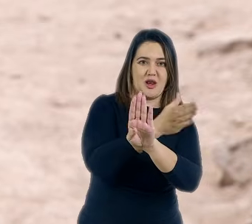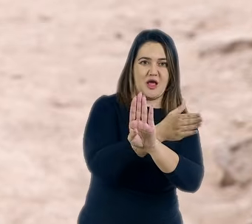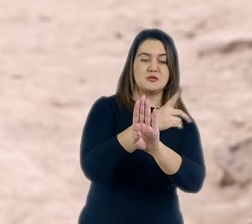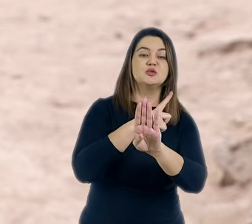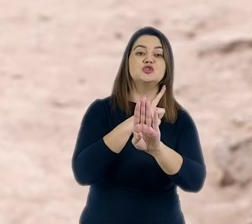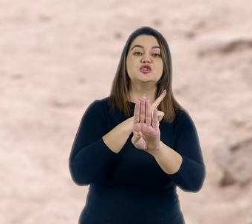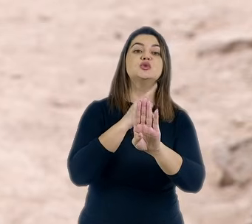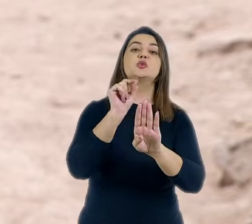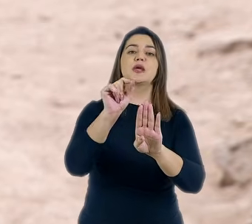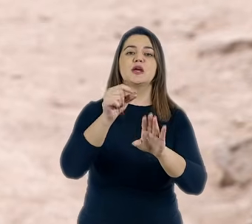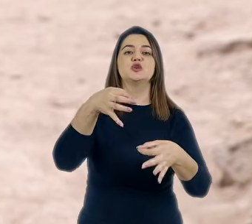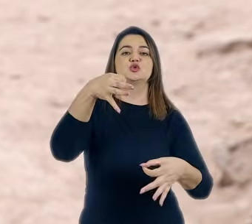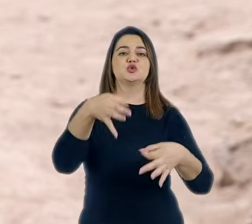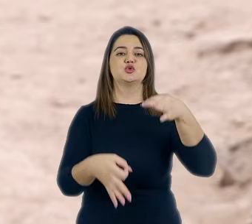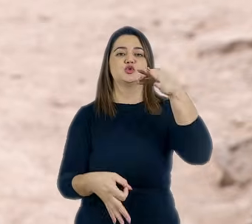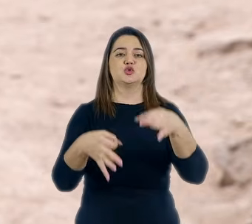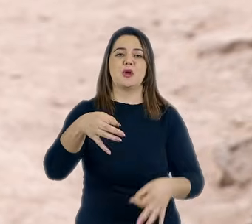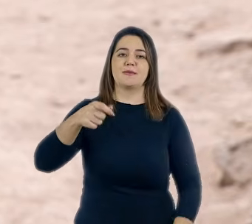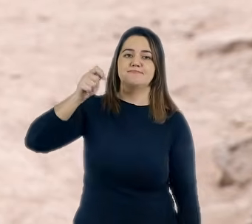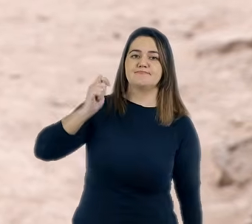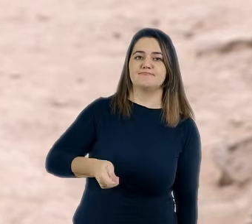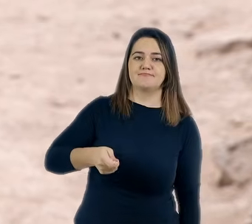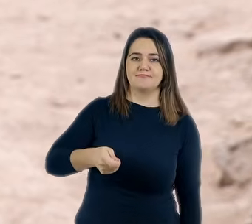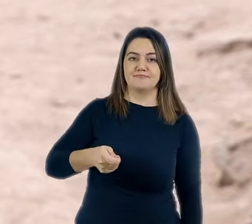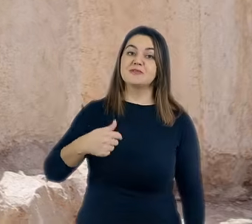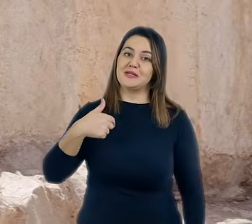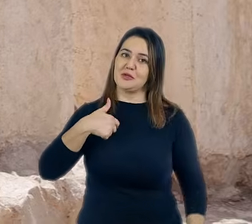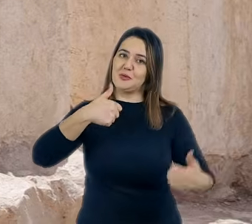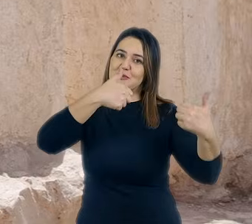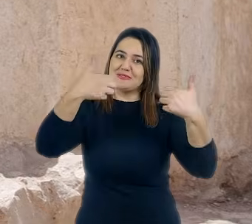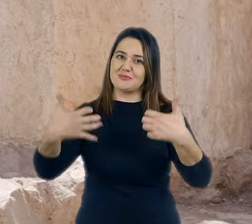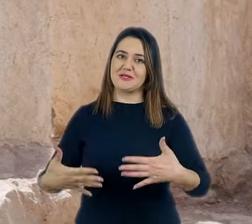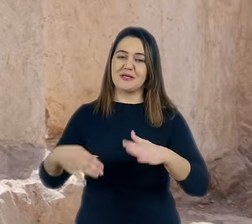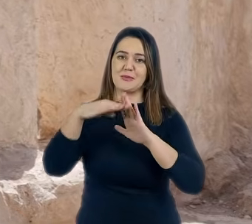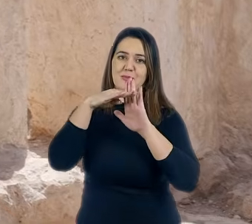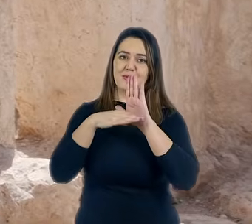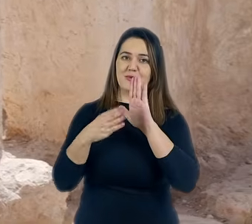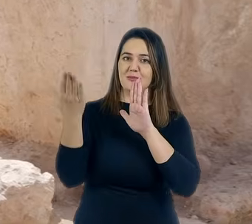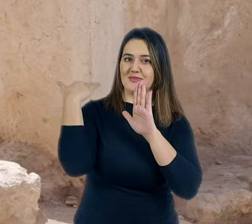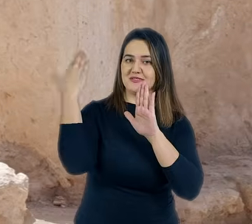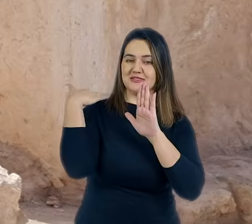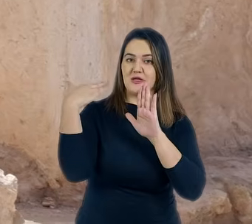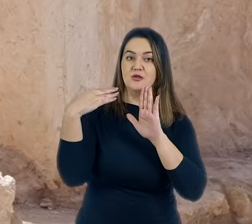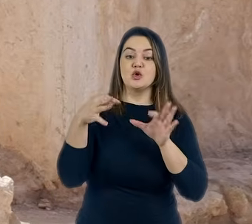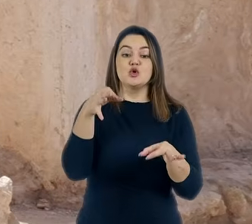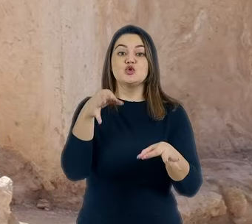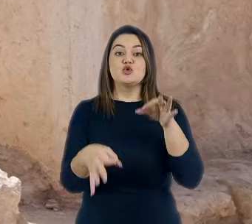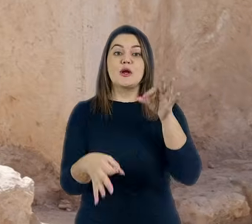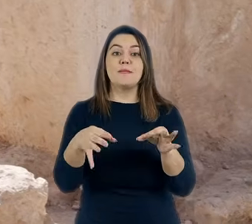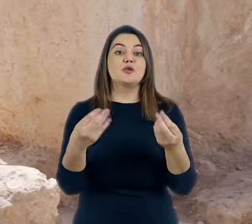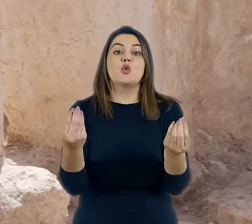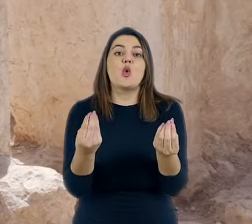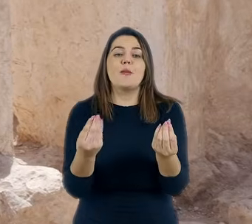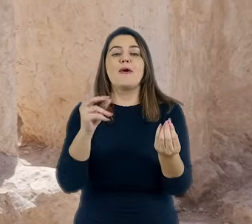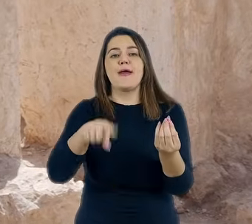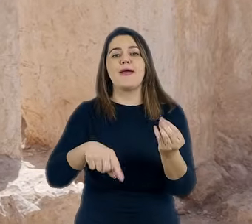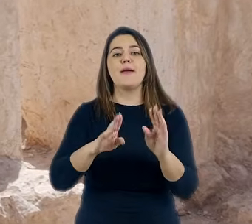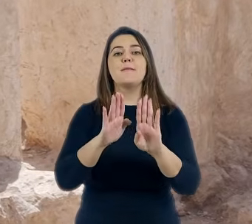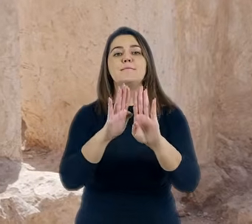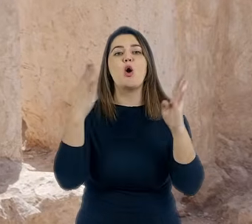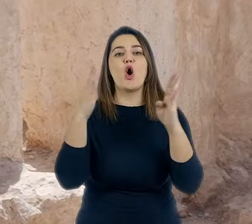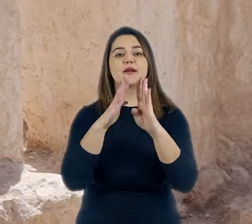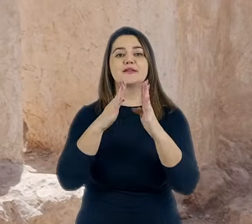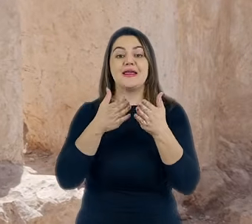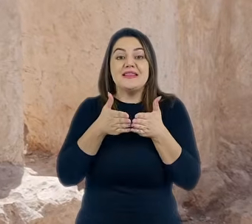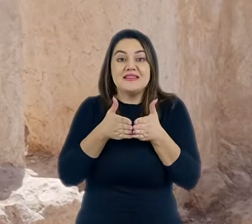pouquinho mais abaixo ali, que havia os julgamentos. Eu também expliquei no programa anterior que os julgamentos eram feitos à